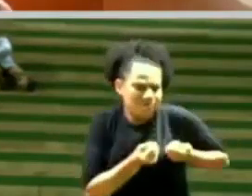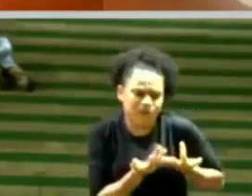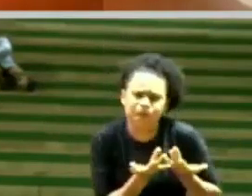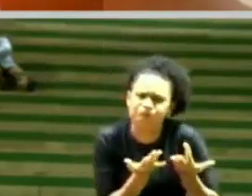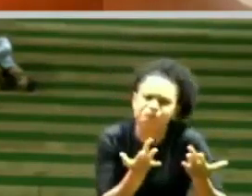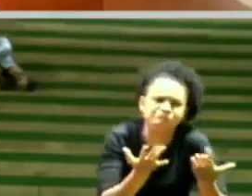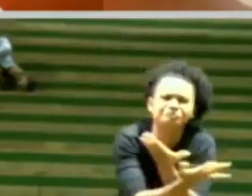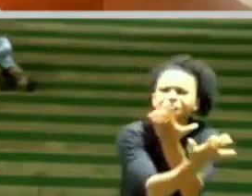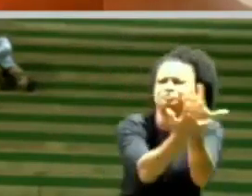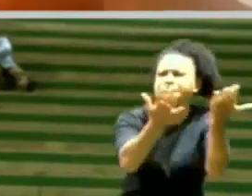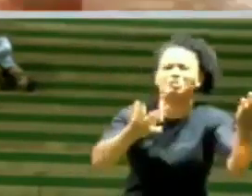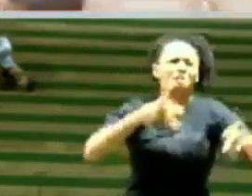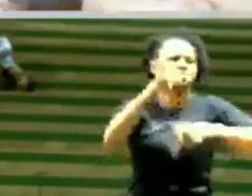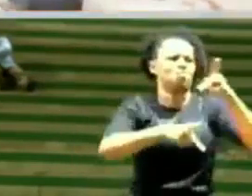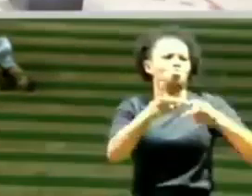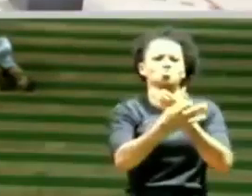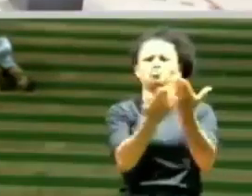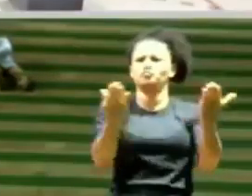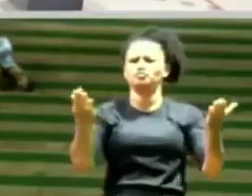seu povo.